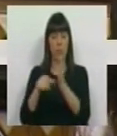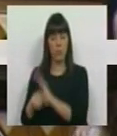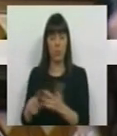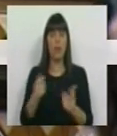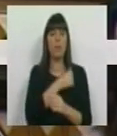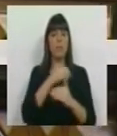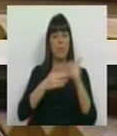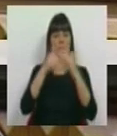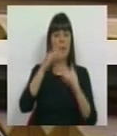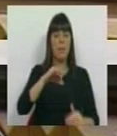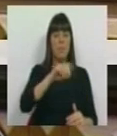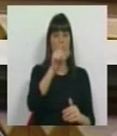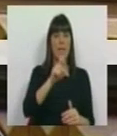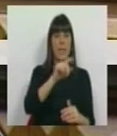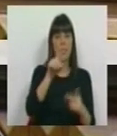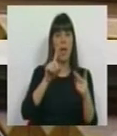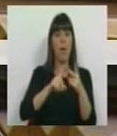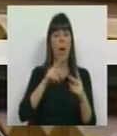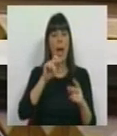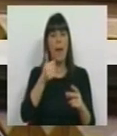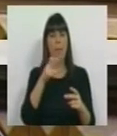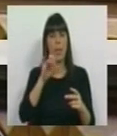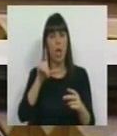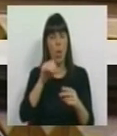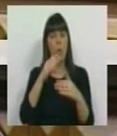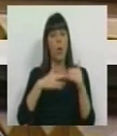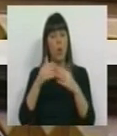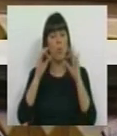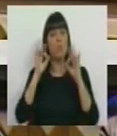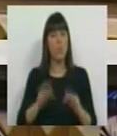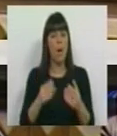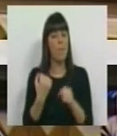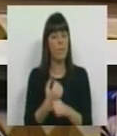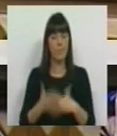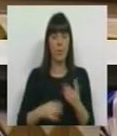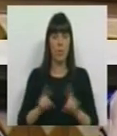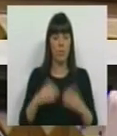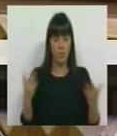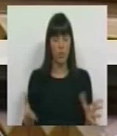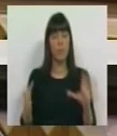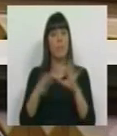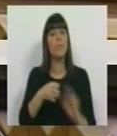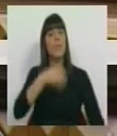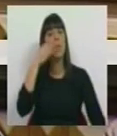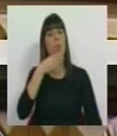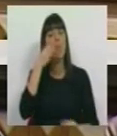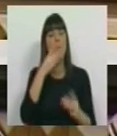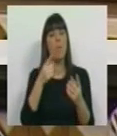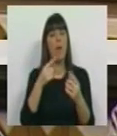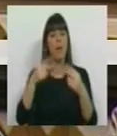projetos estão a barragem do Pisão, a barragem de Abrilongo, já construída mas que não se encontra a funcionar, as ligações